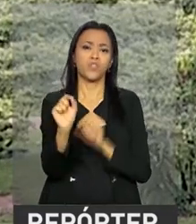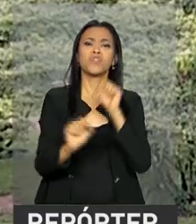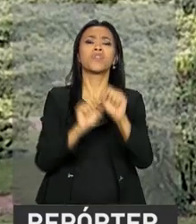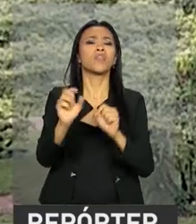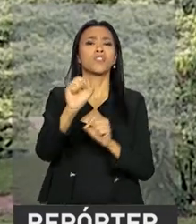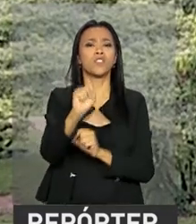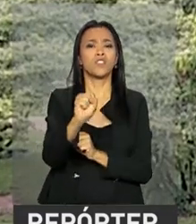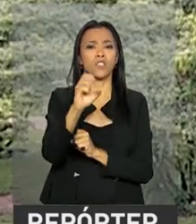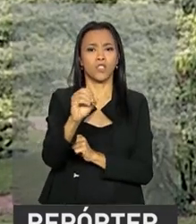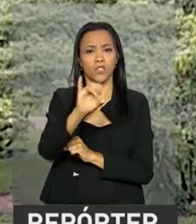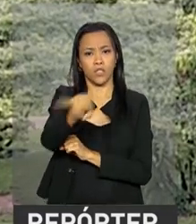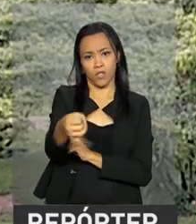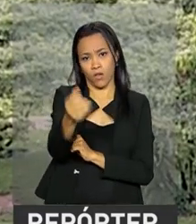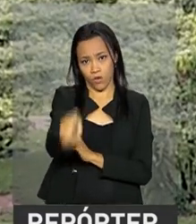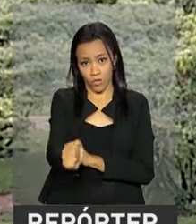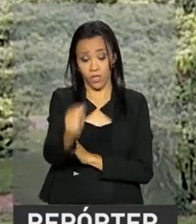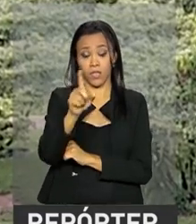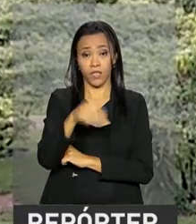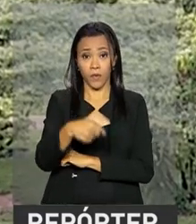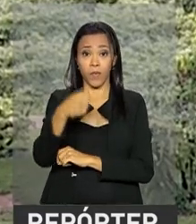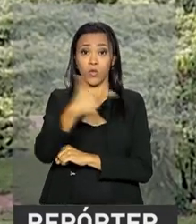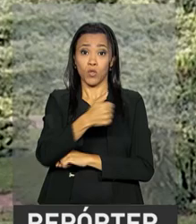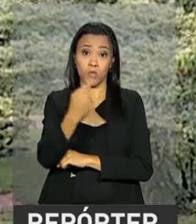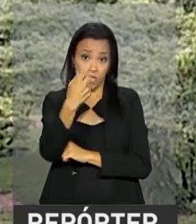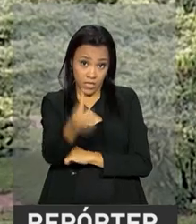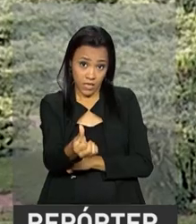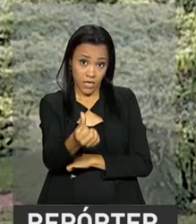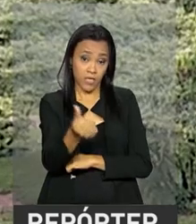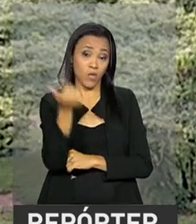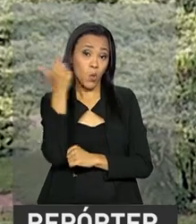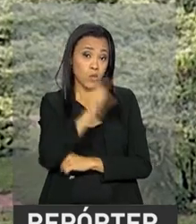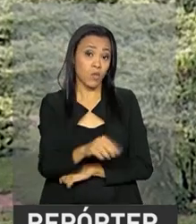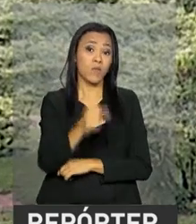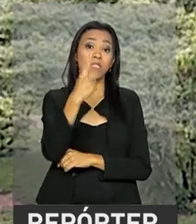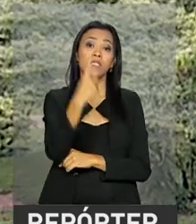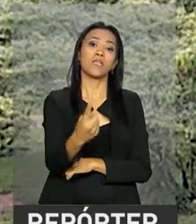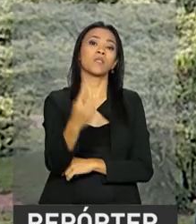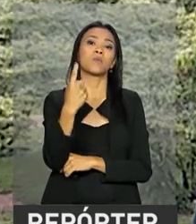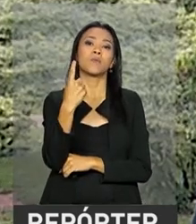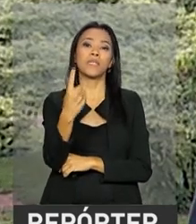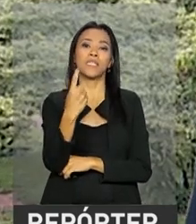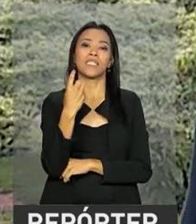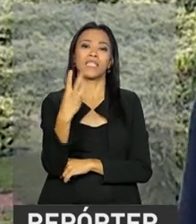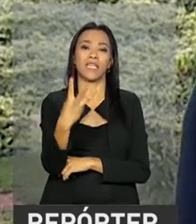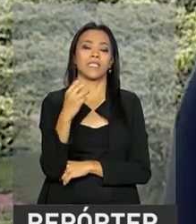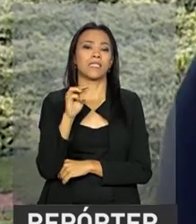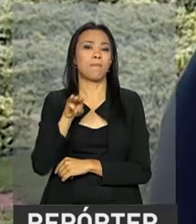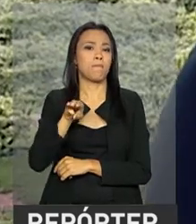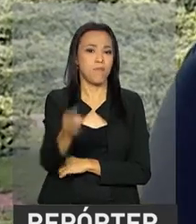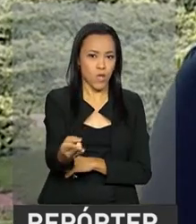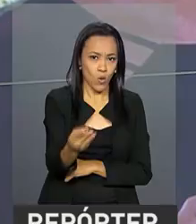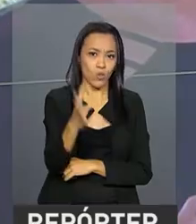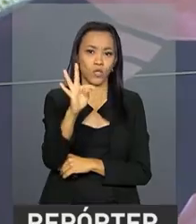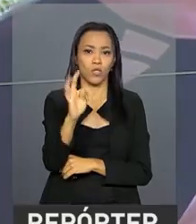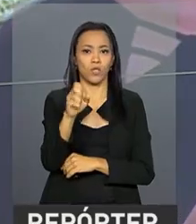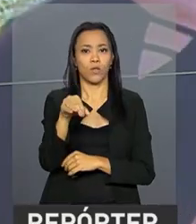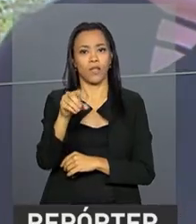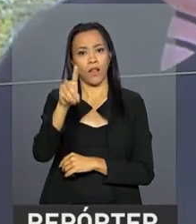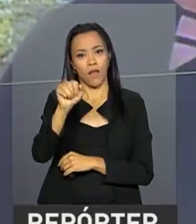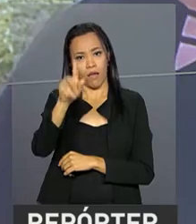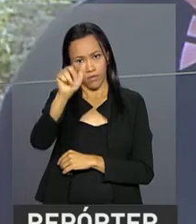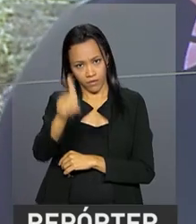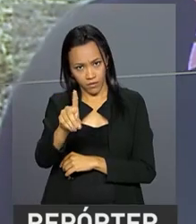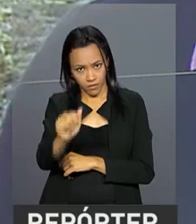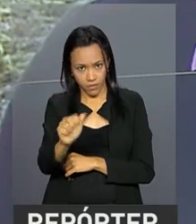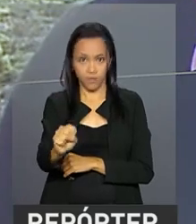porto de Santos em 2016 atingiu a marca de 13 milhões de toneladas volto com você Leandro tá